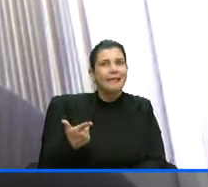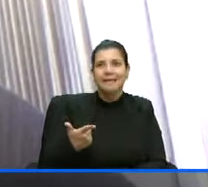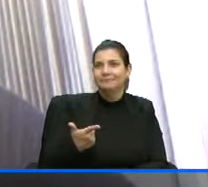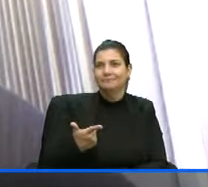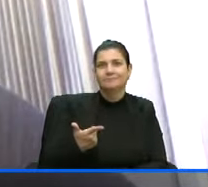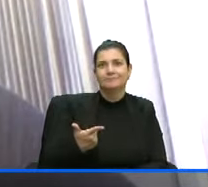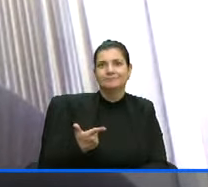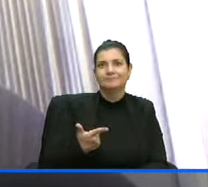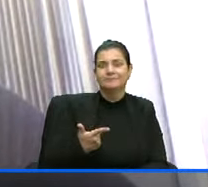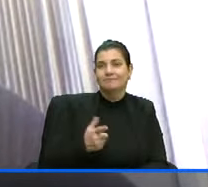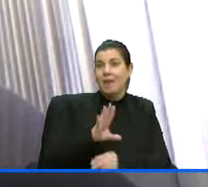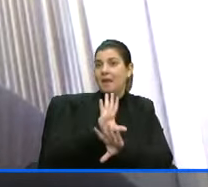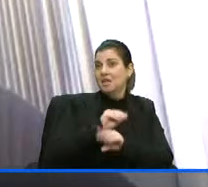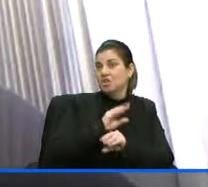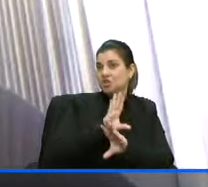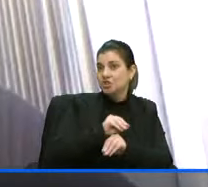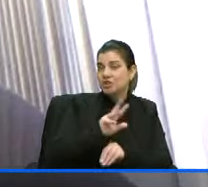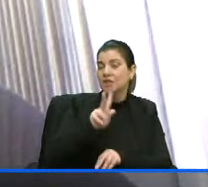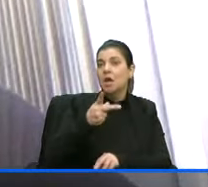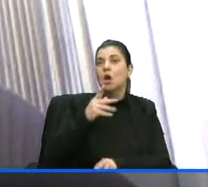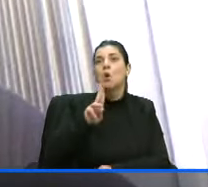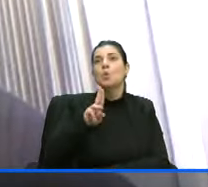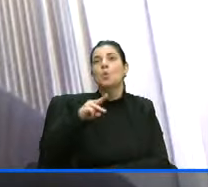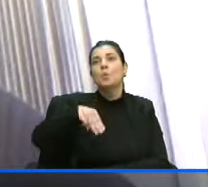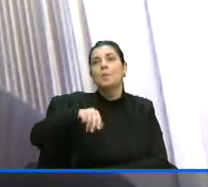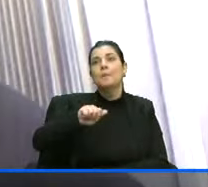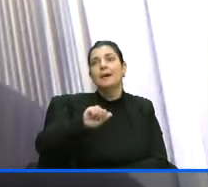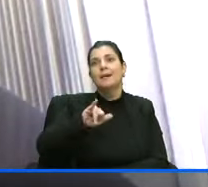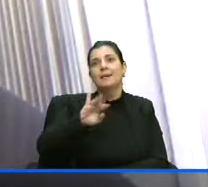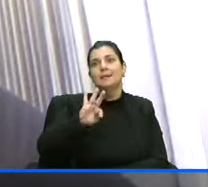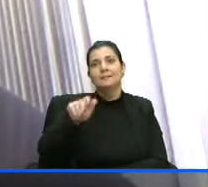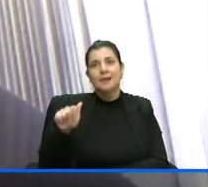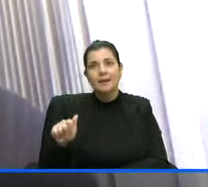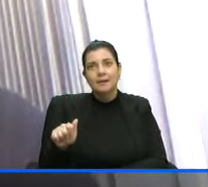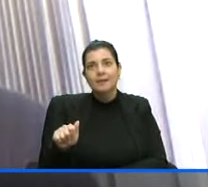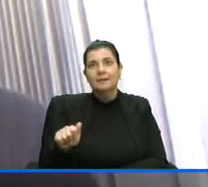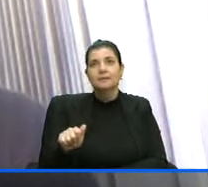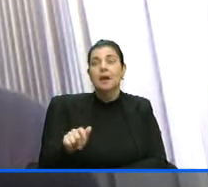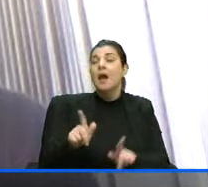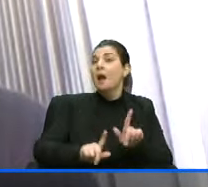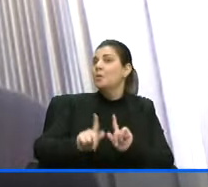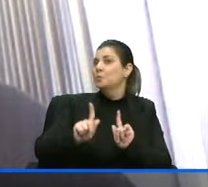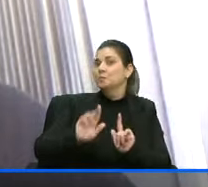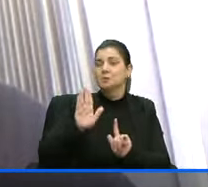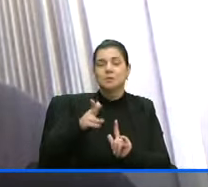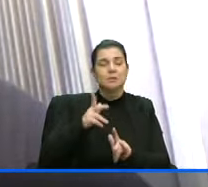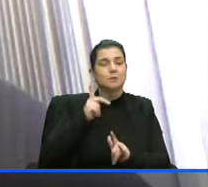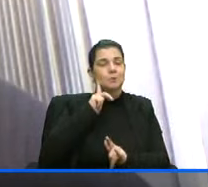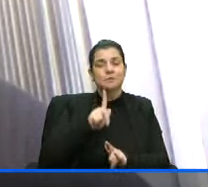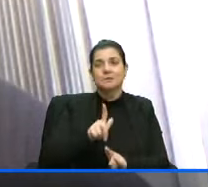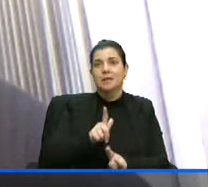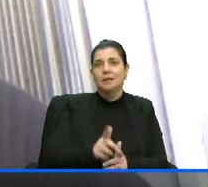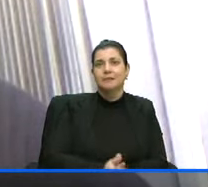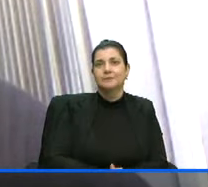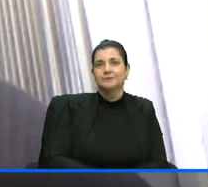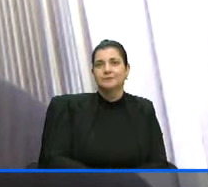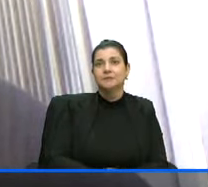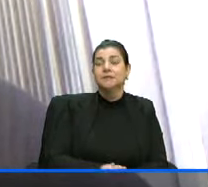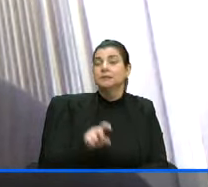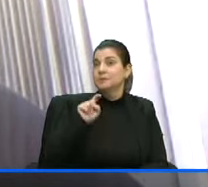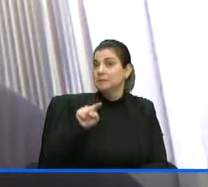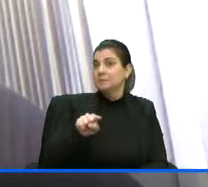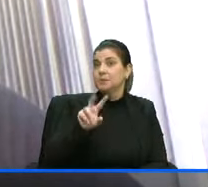Maitá, Restinga. São regiões que a gente tem vaga, sim, mas tem que, algumas já não conseguem. Tá? Então, esses 1.500